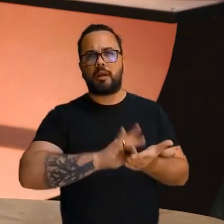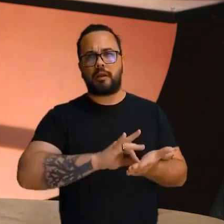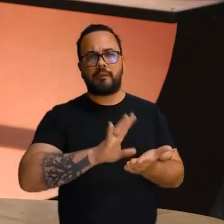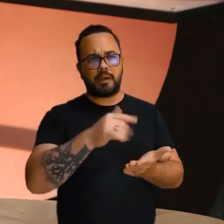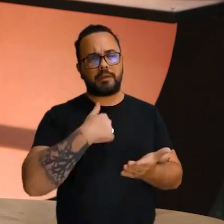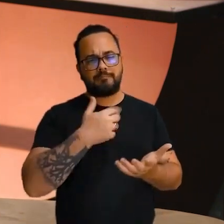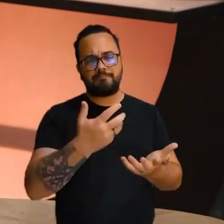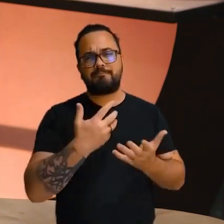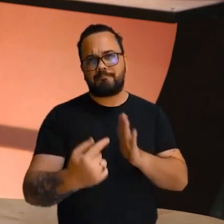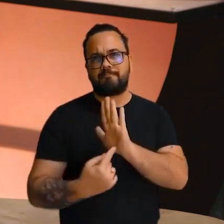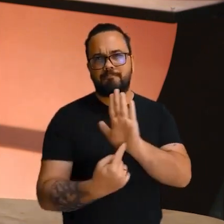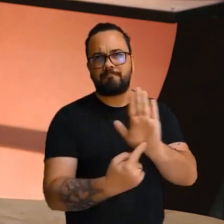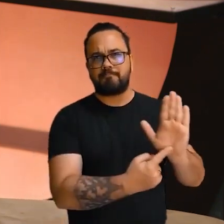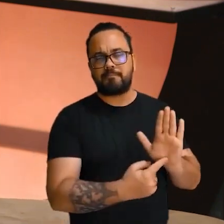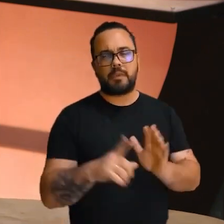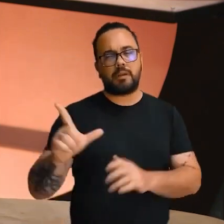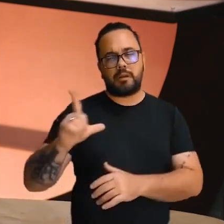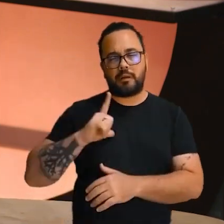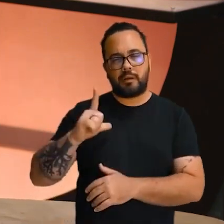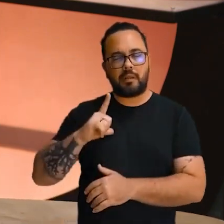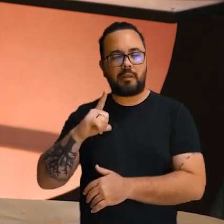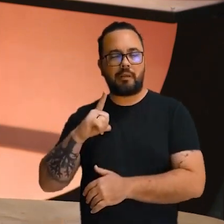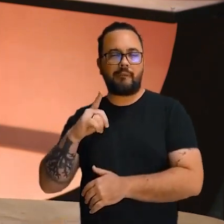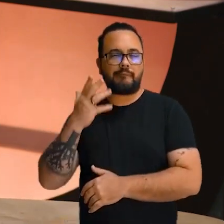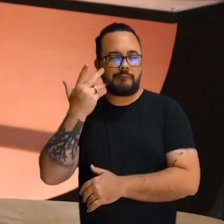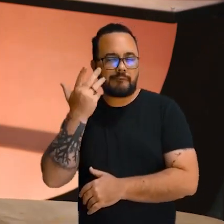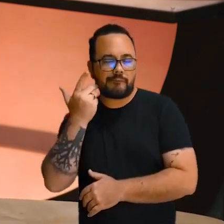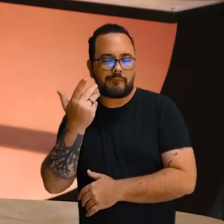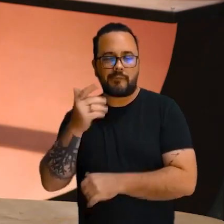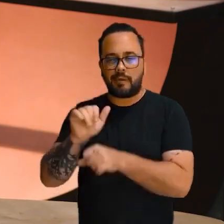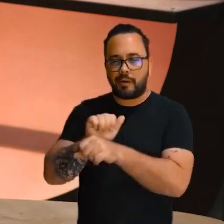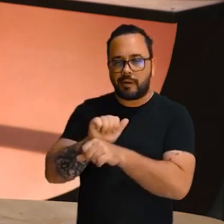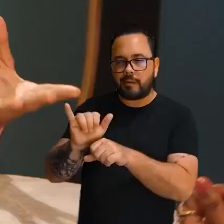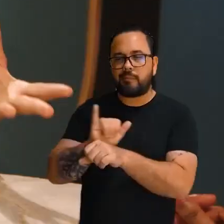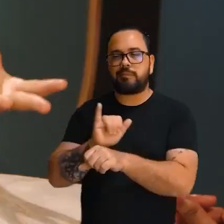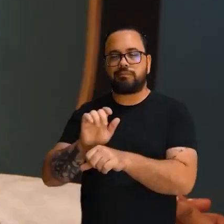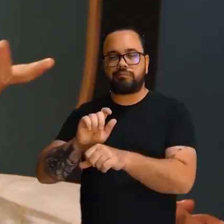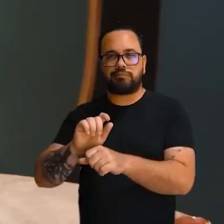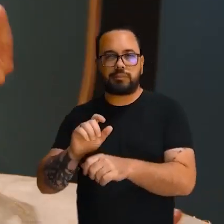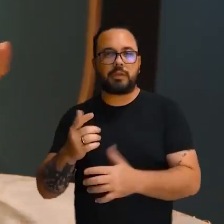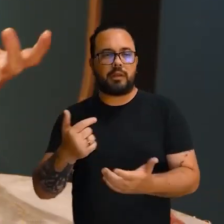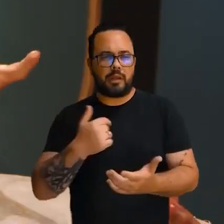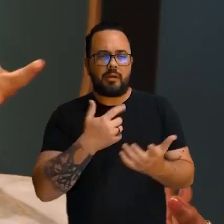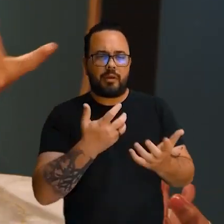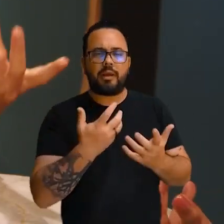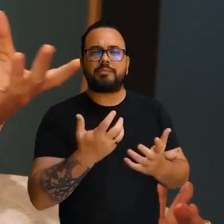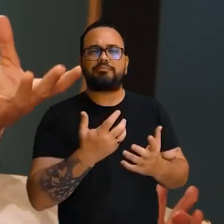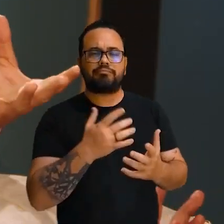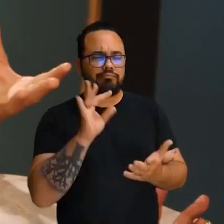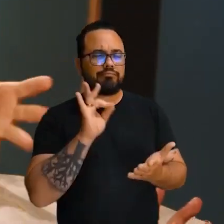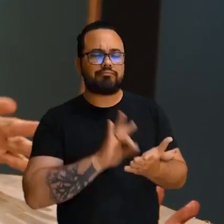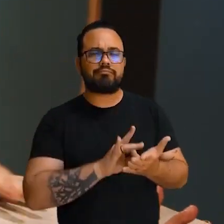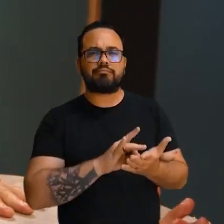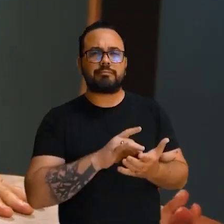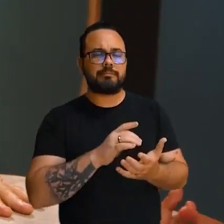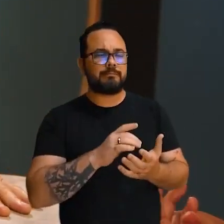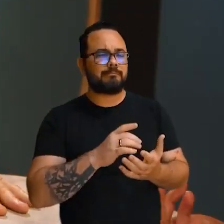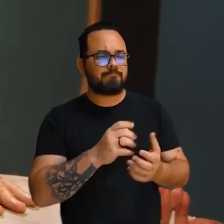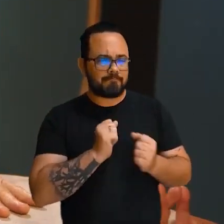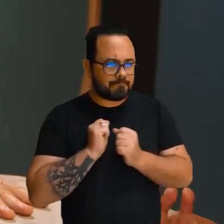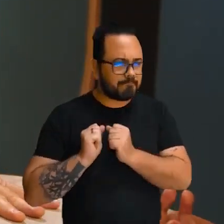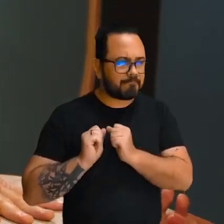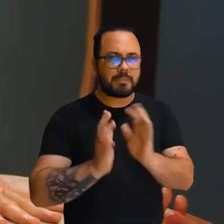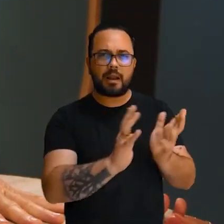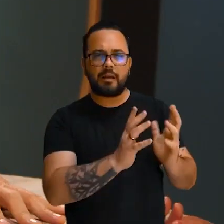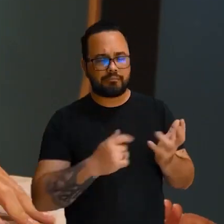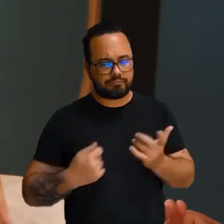Mas você tava com essa malícia, né? Tava. Eu queria ali, olha, né? Só. Eu tava querendo falar muito. Eu tava aprendendo a falar ali, sabe?